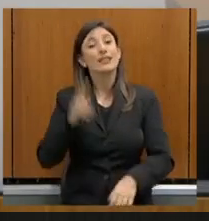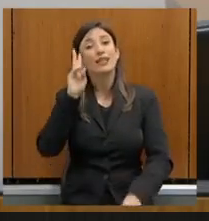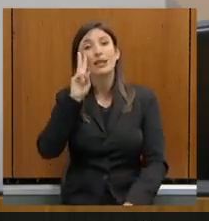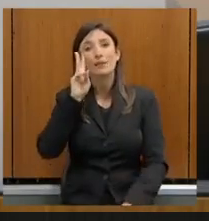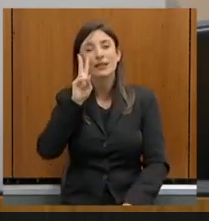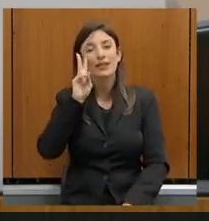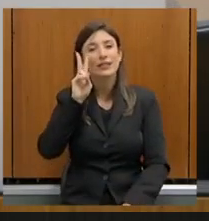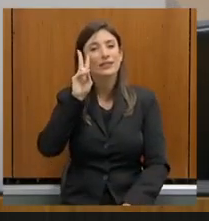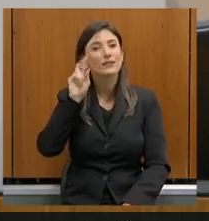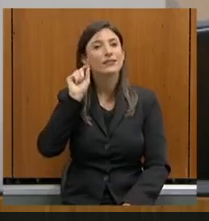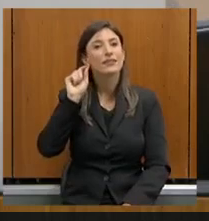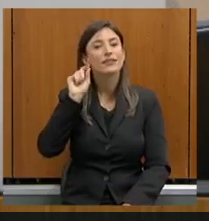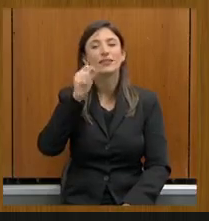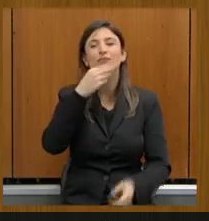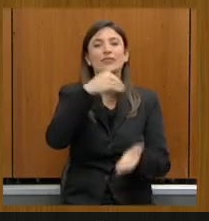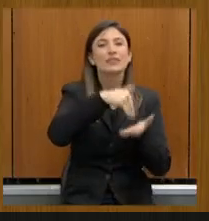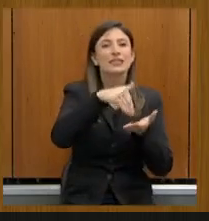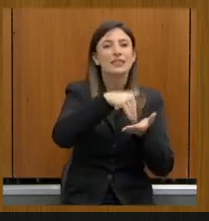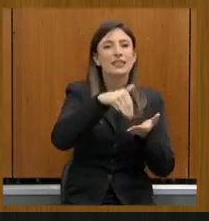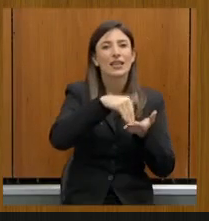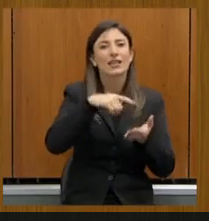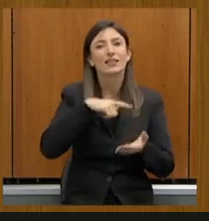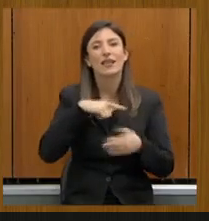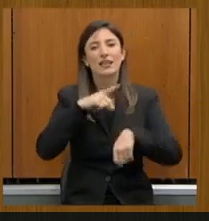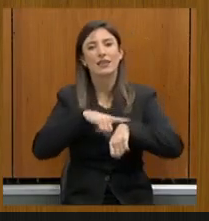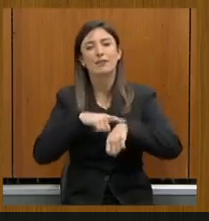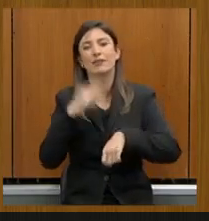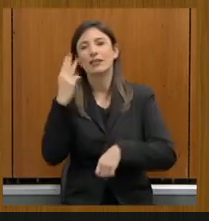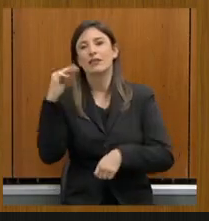que o secretário desporá de até três minutos.